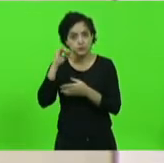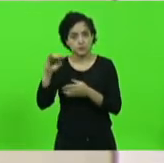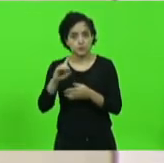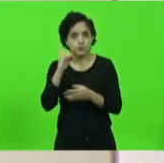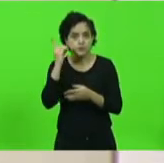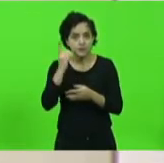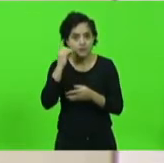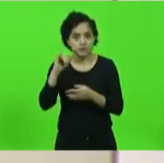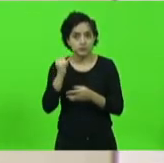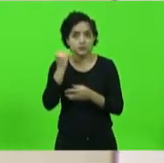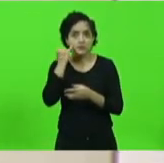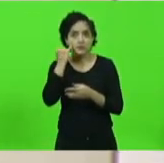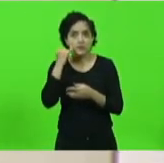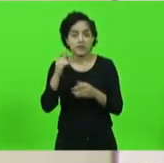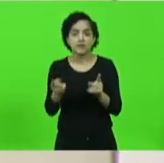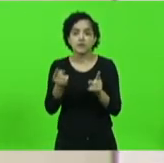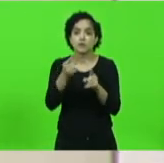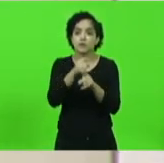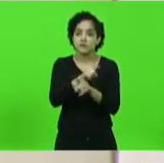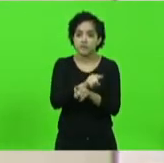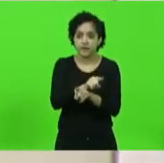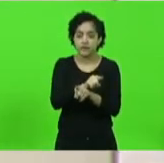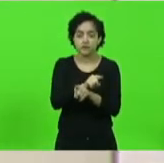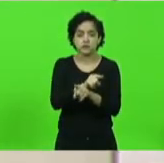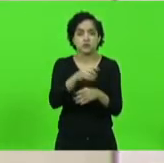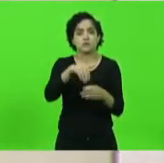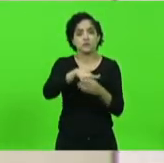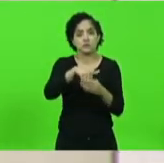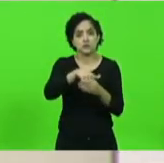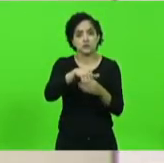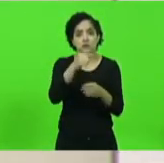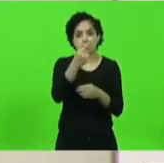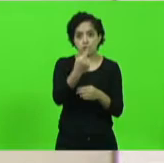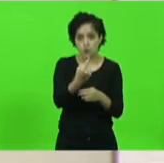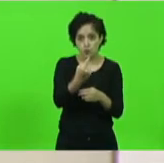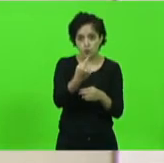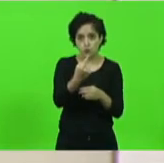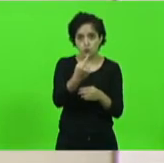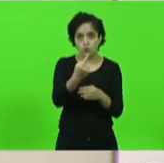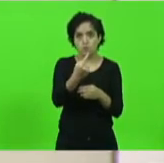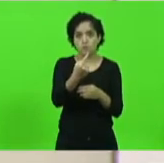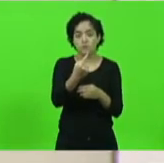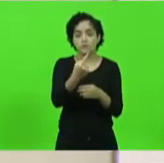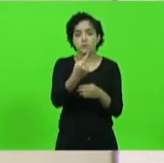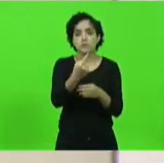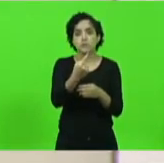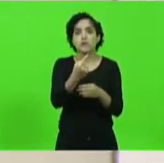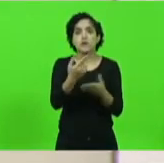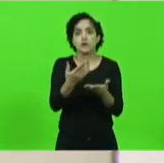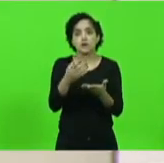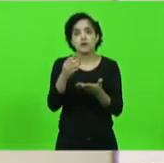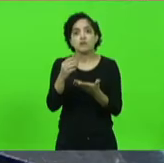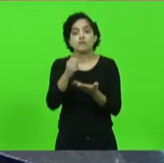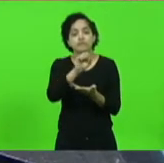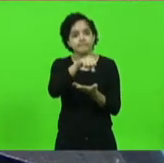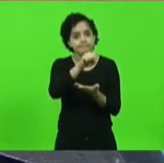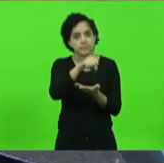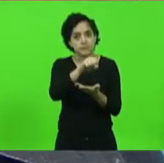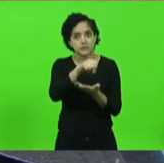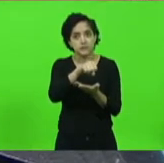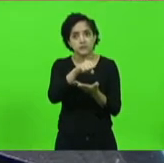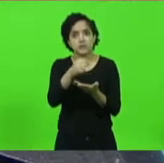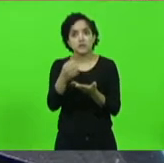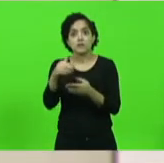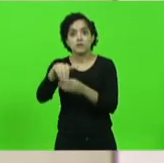Então, inverte-se a votação. Quem vota 1, vota a favor do recurso. Quem vota sim, vota a favor do recurso. Quem